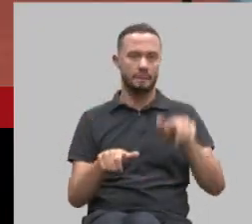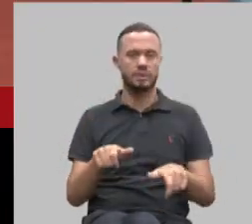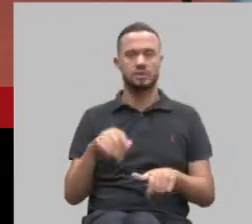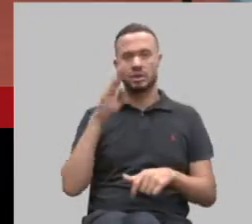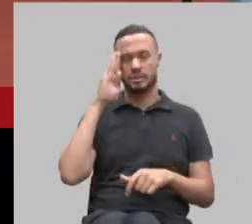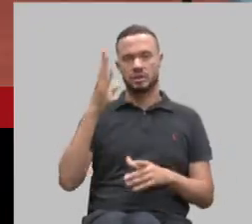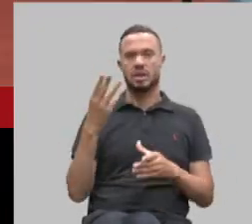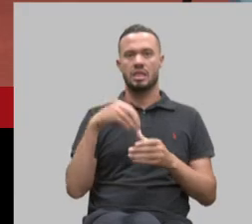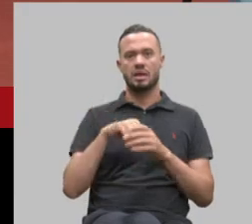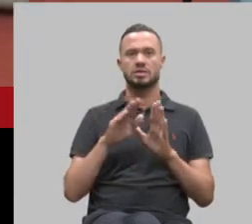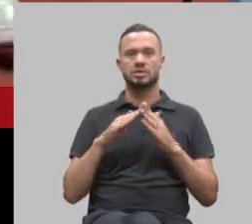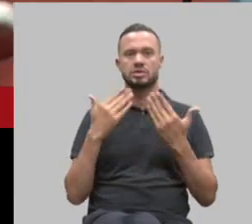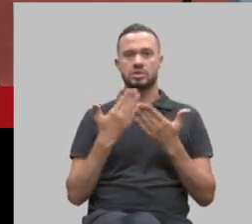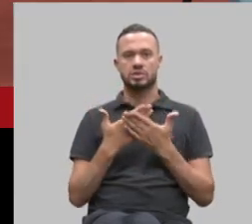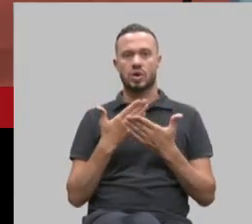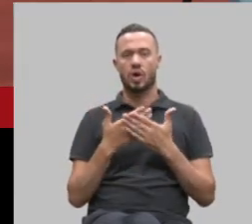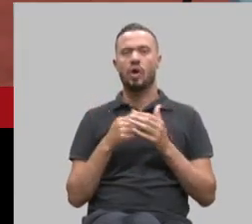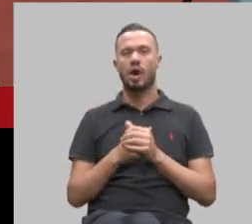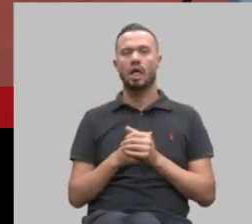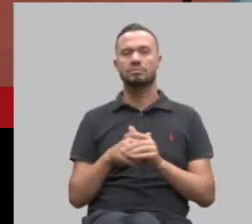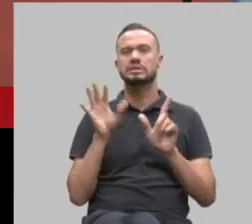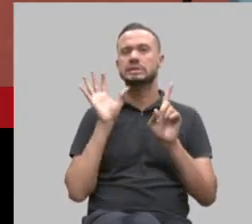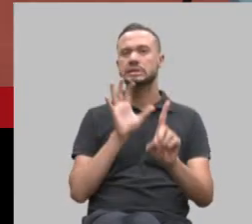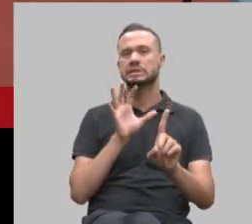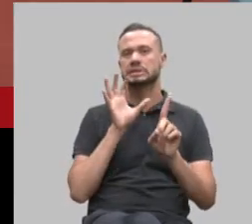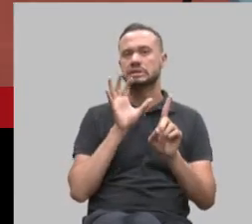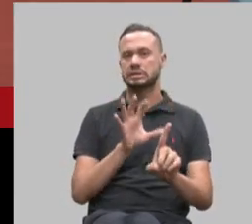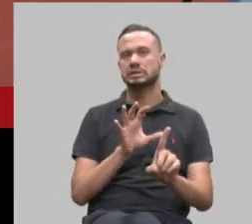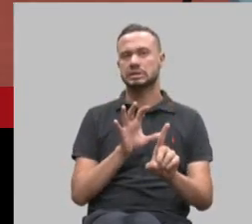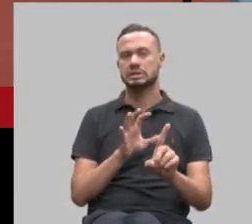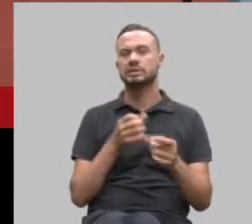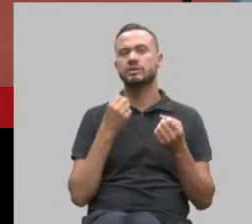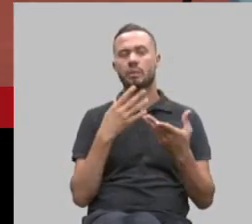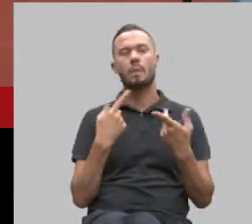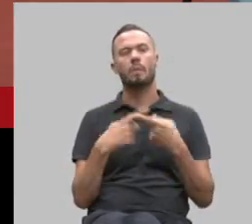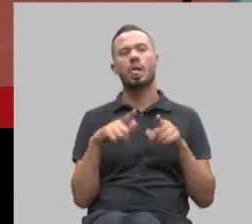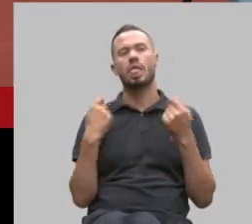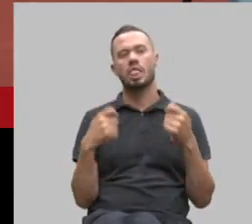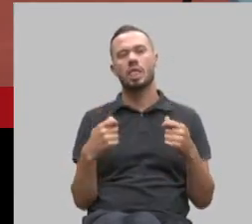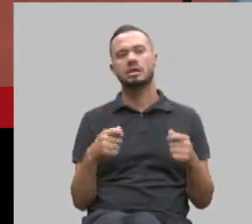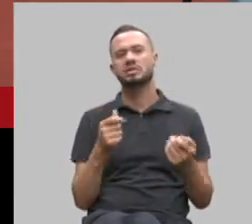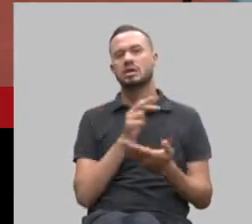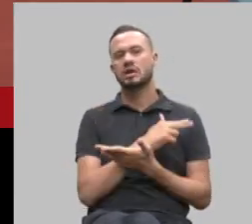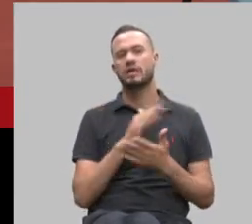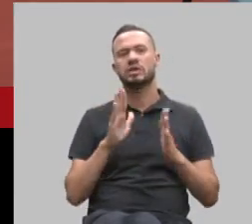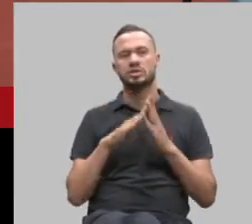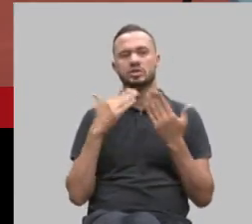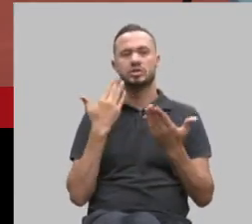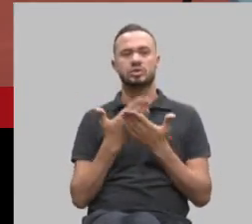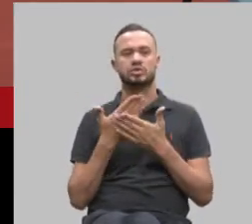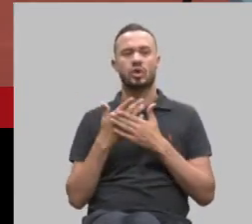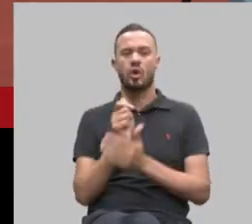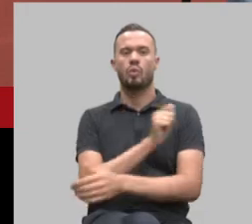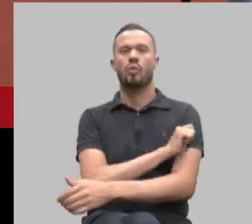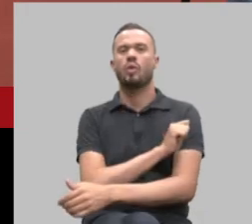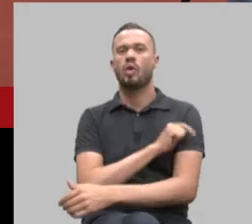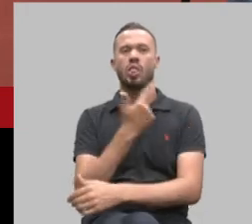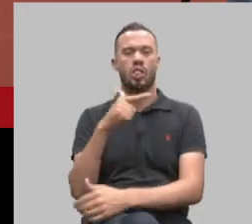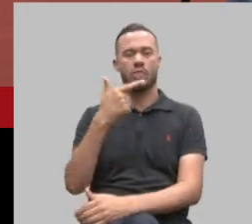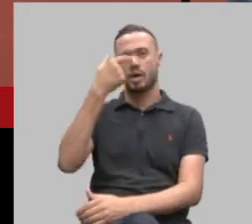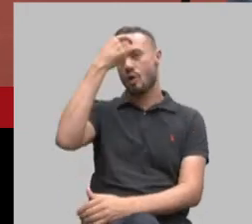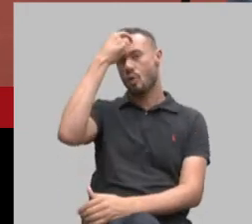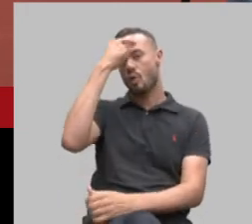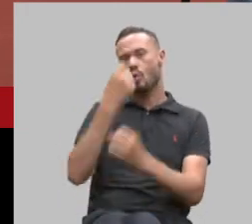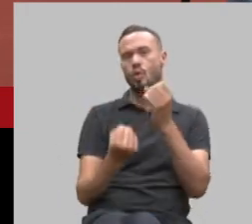escolas a palavra incentivo chama atenção pois é extremamente necessária em muitas escolas que os alunos não t consciência da criação do